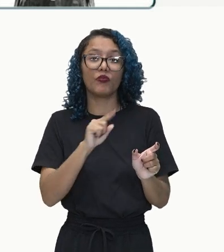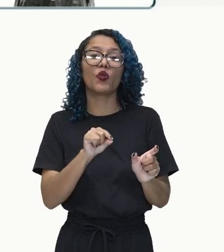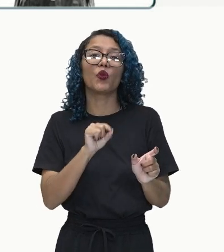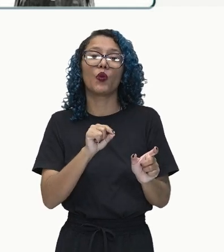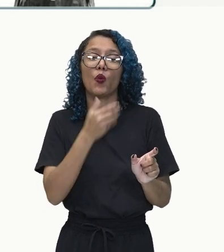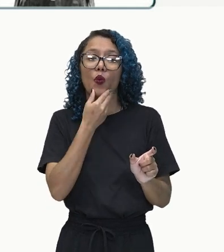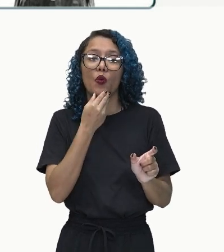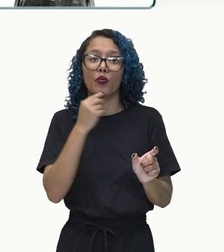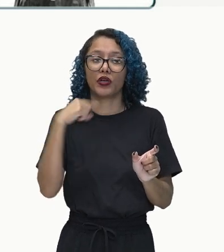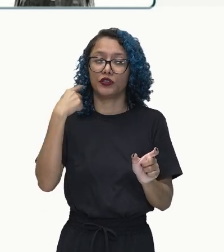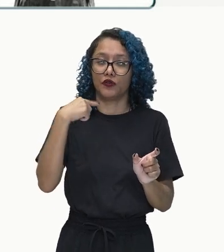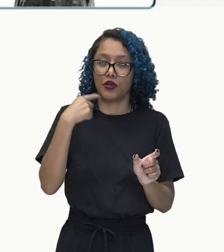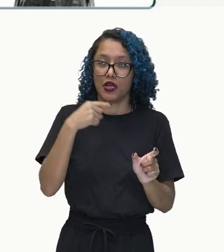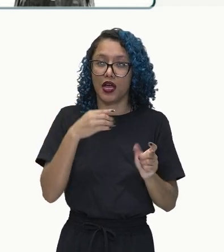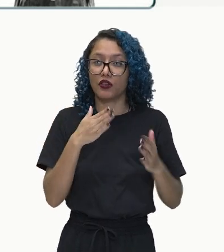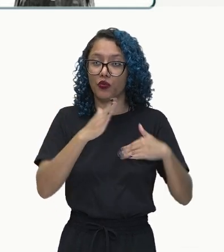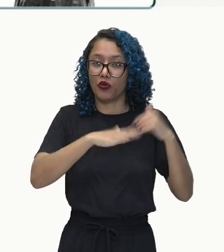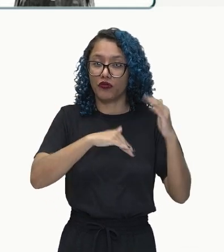especializado em divórcios,